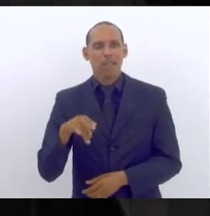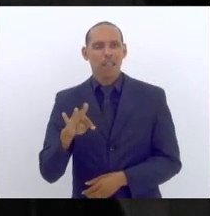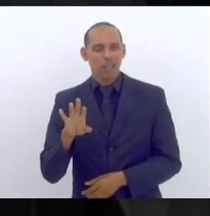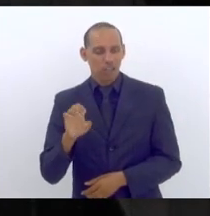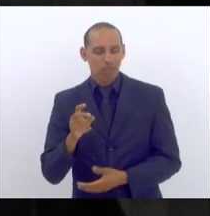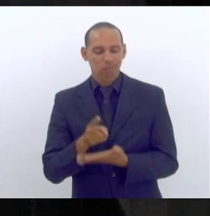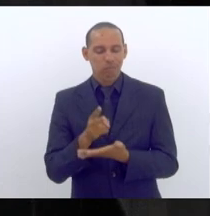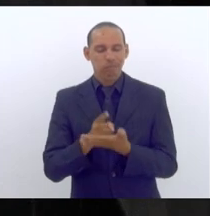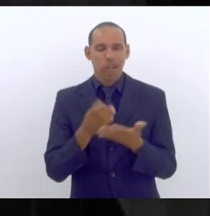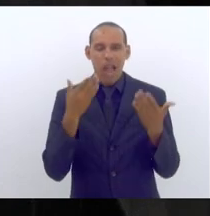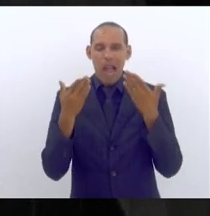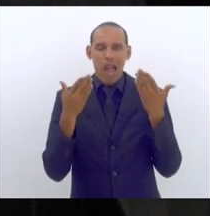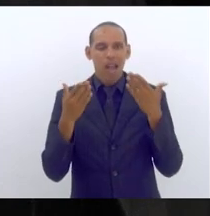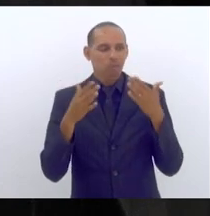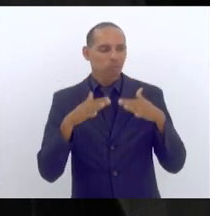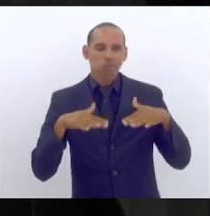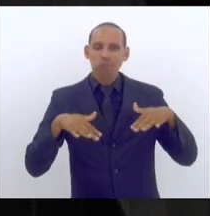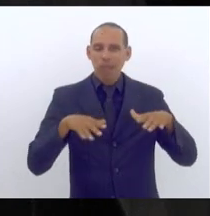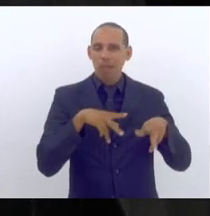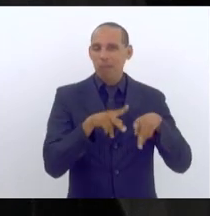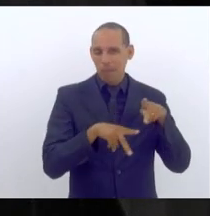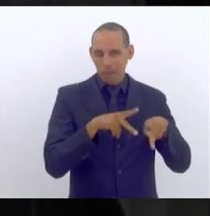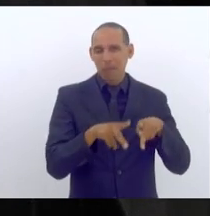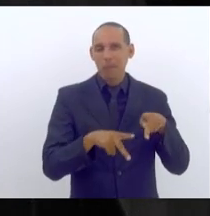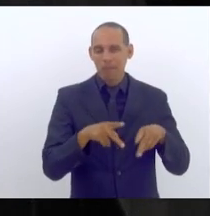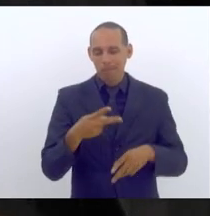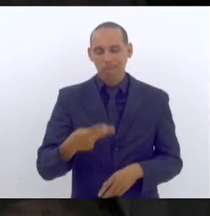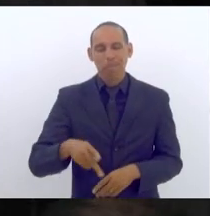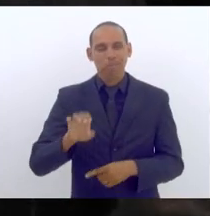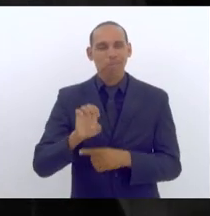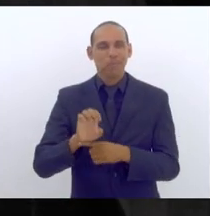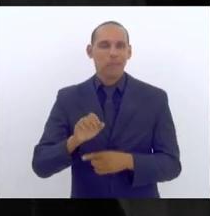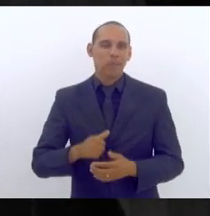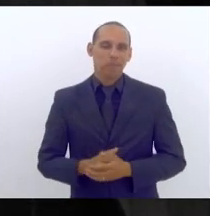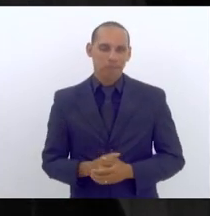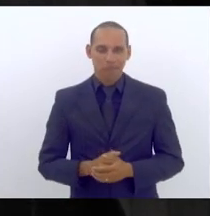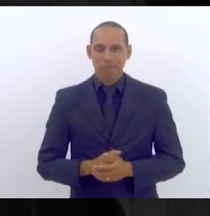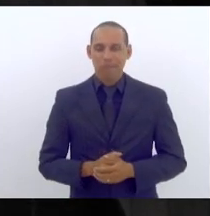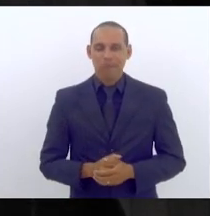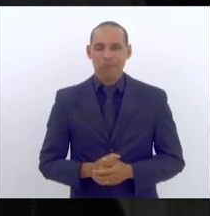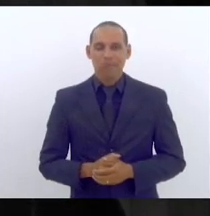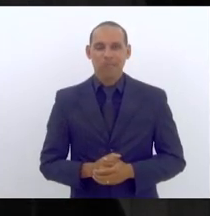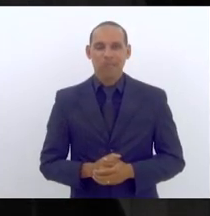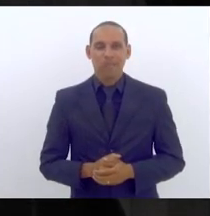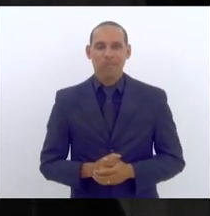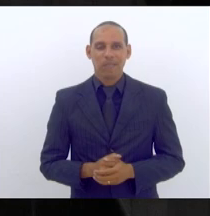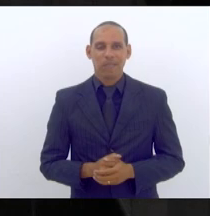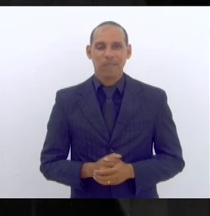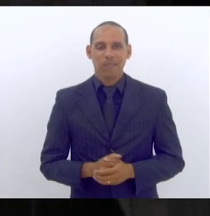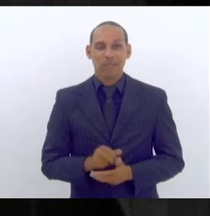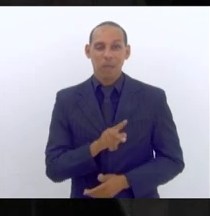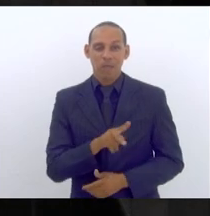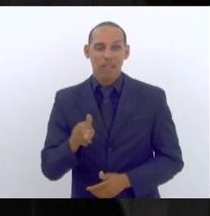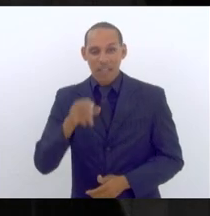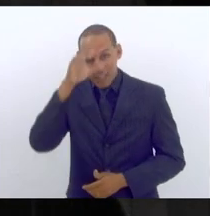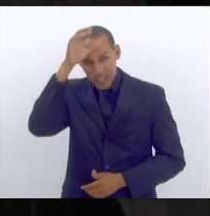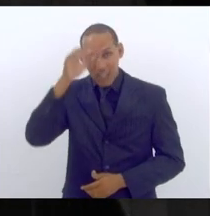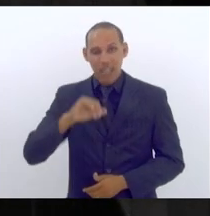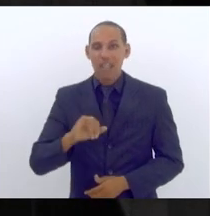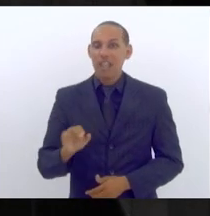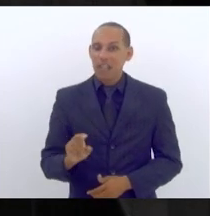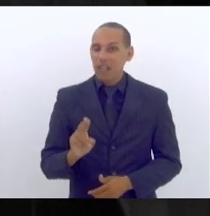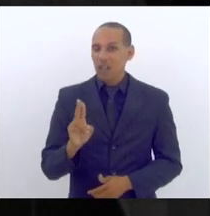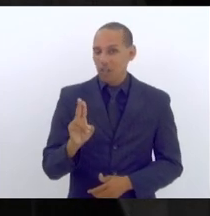atendendo a população do nosso Estado Presidente tia Ju que